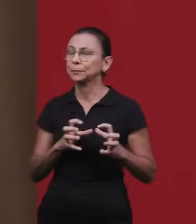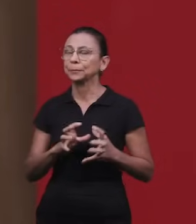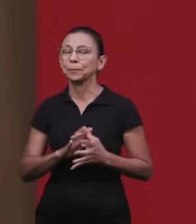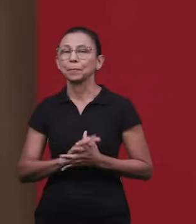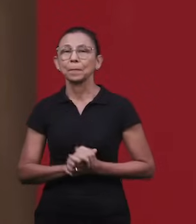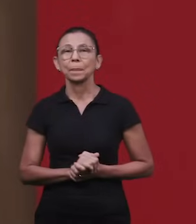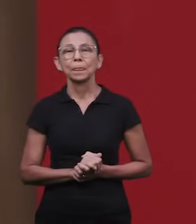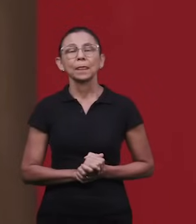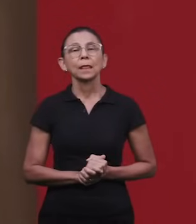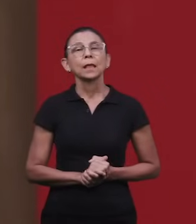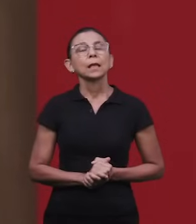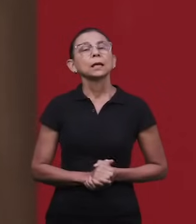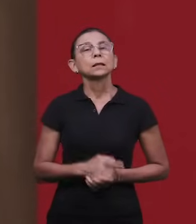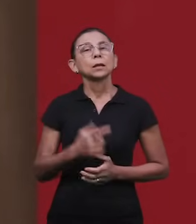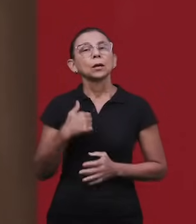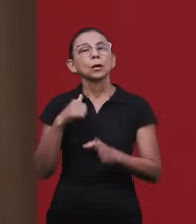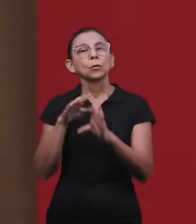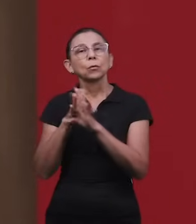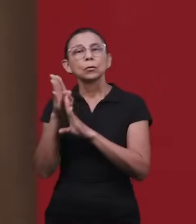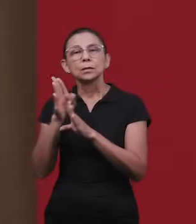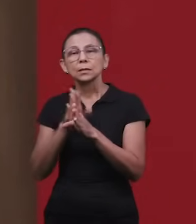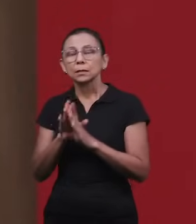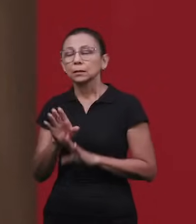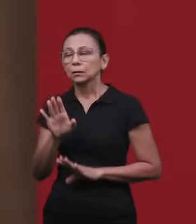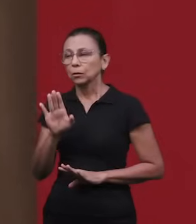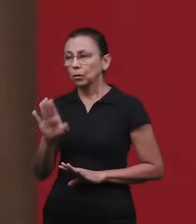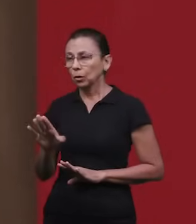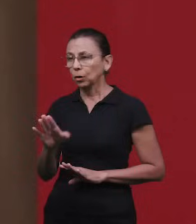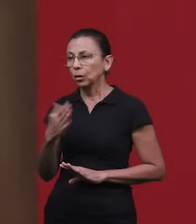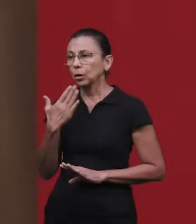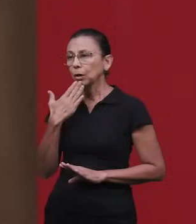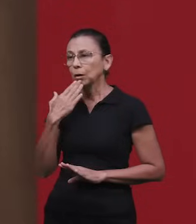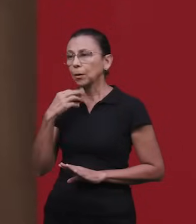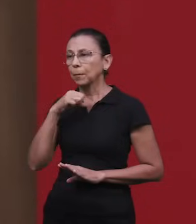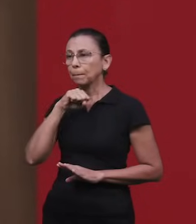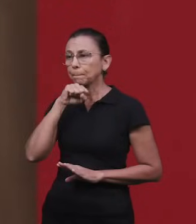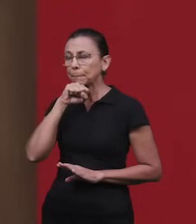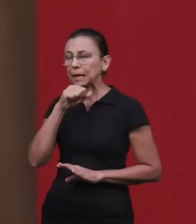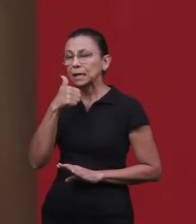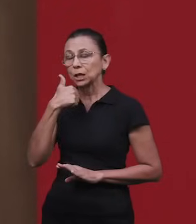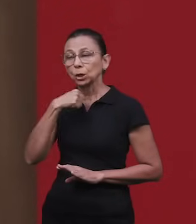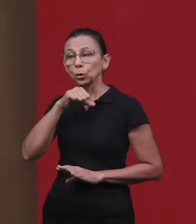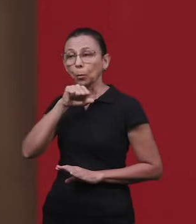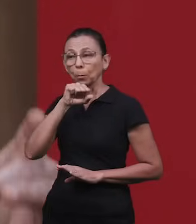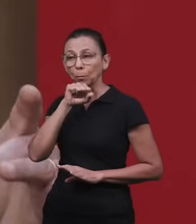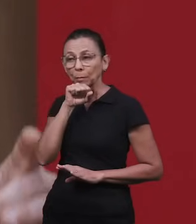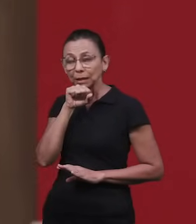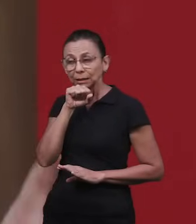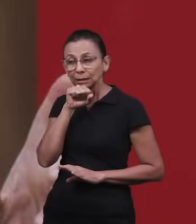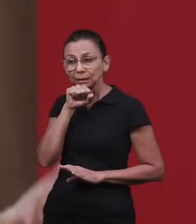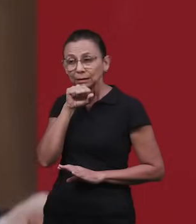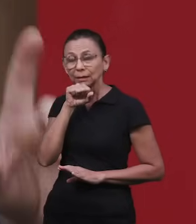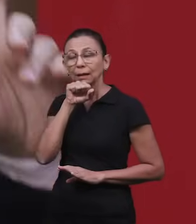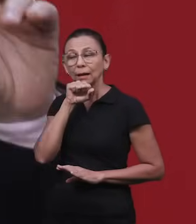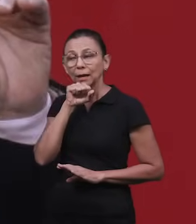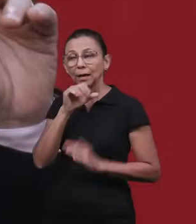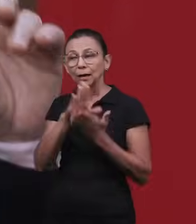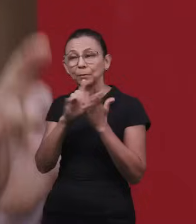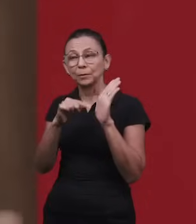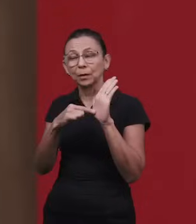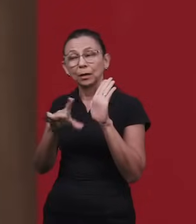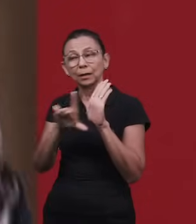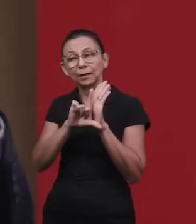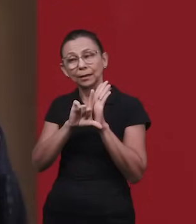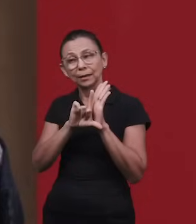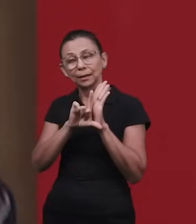teu pai e tua mãe. Não é opcional, é mandamento. Quando você fala mandamento, não é só eu sugiro, é bom, olha, eu